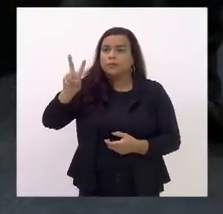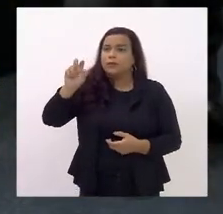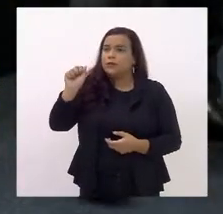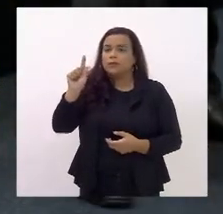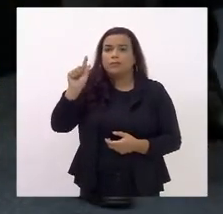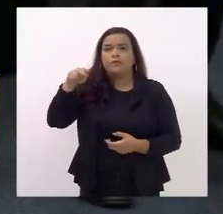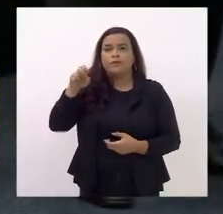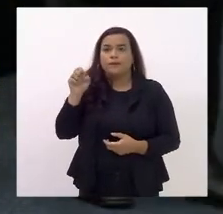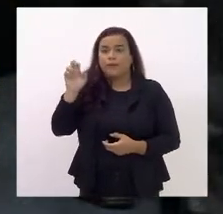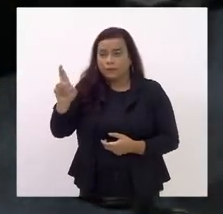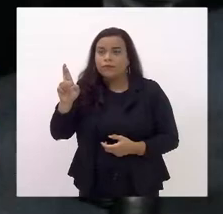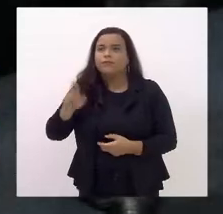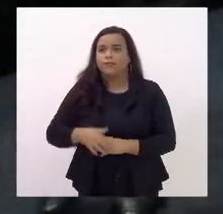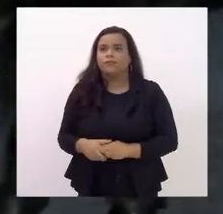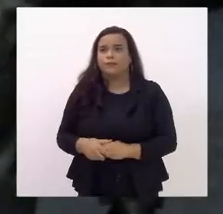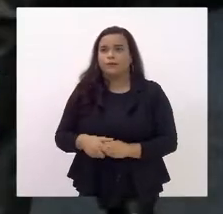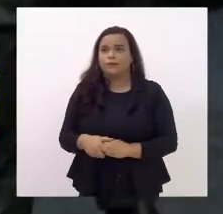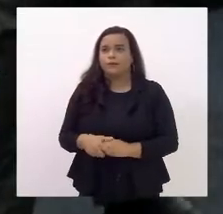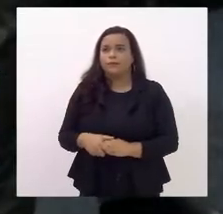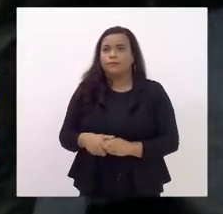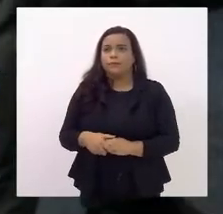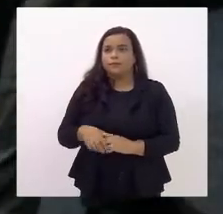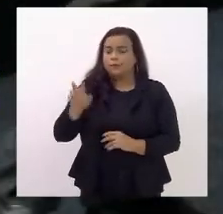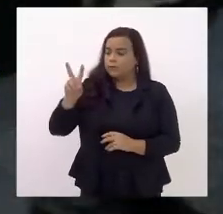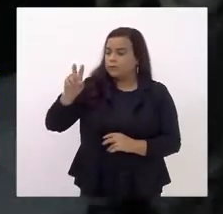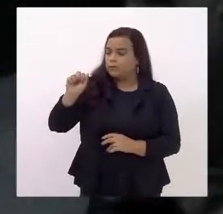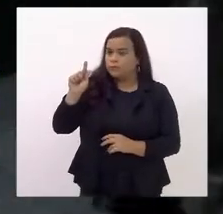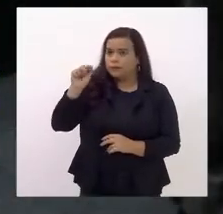Wagner Vitor, é que ele incorporou o Wagner Montes. Não.